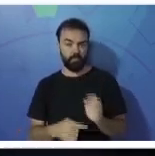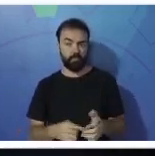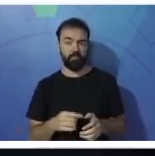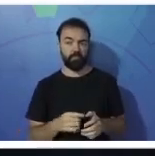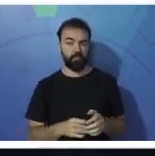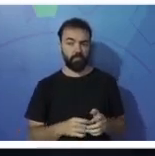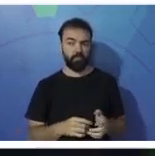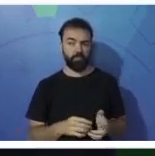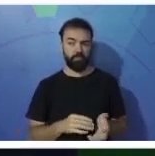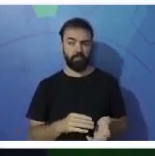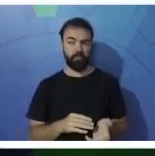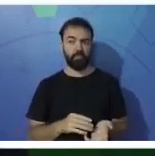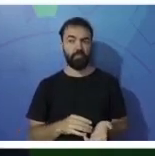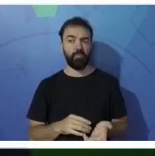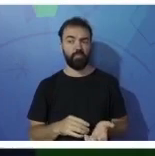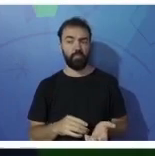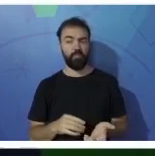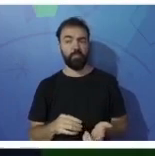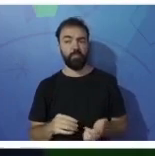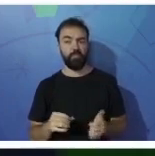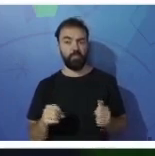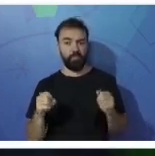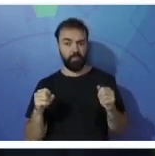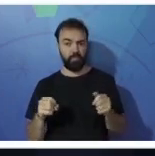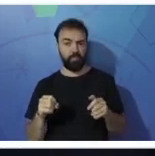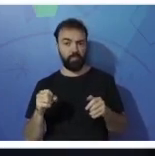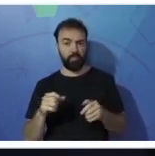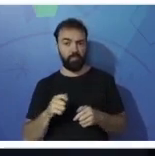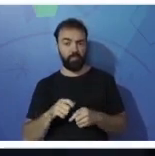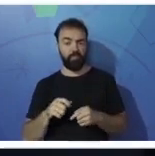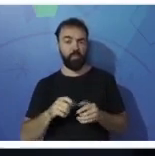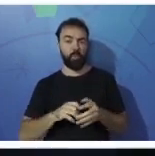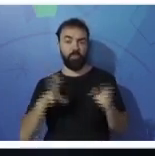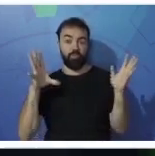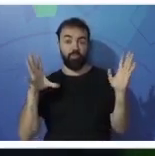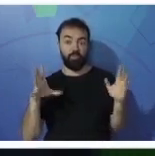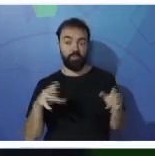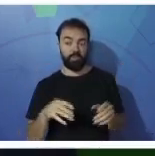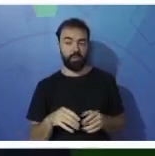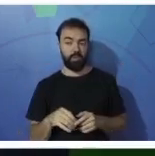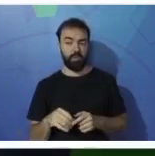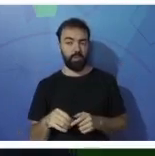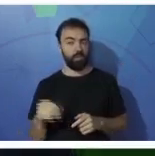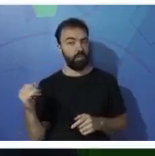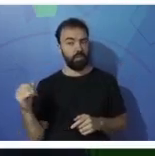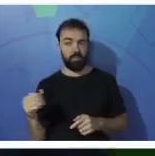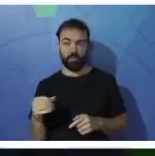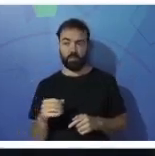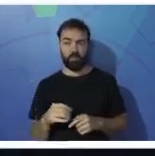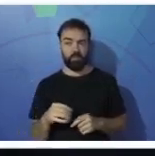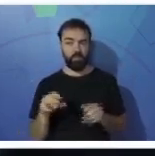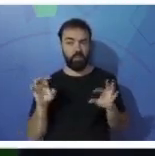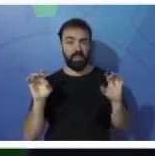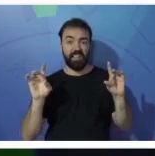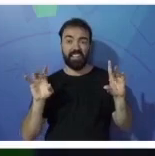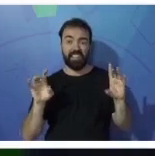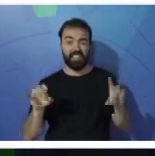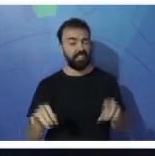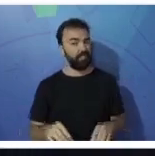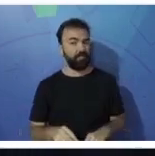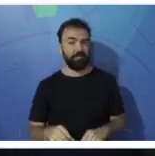envio das bombas surpresa, né? Tinha uma surpresa especial. Elas eram mágicas